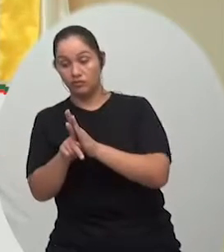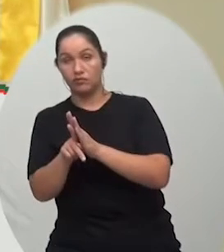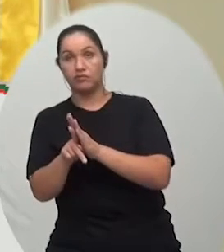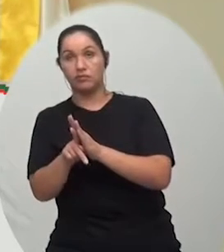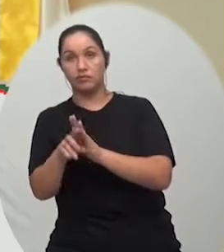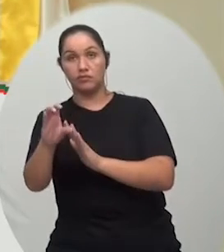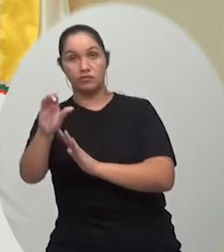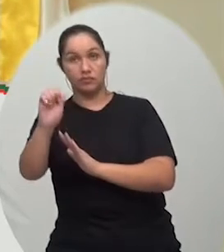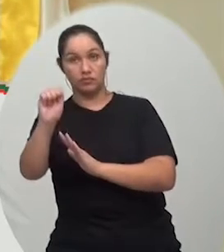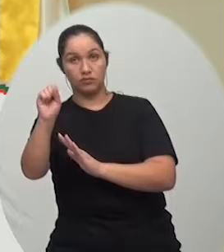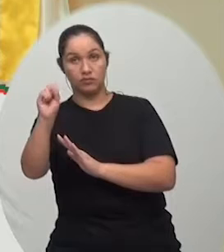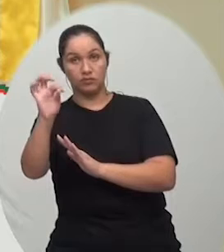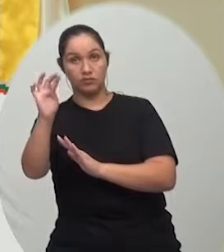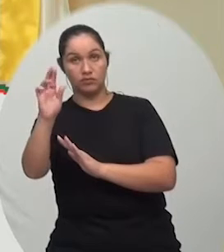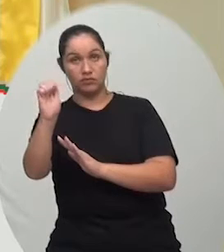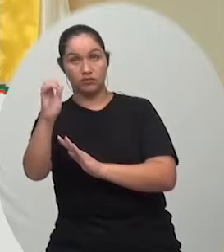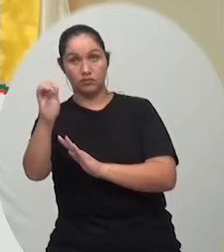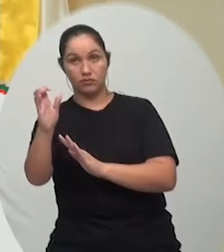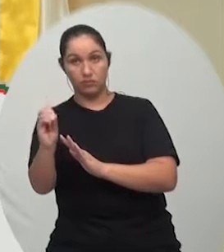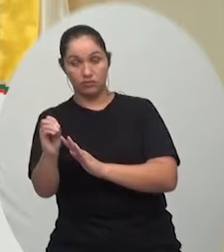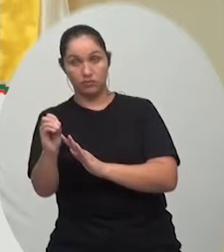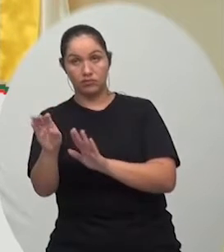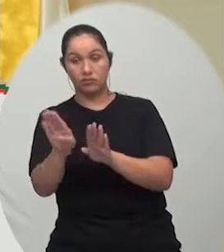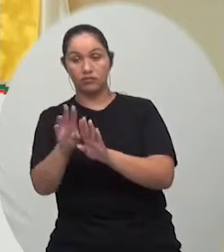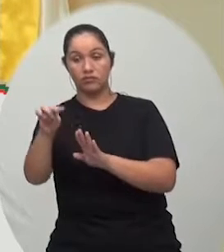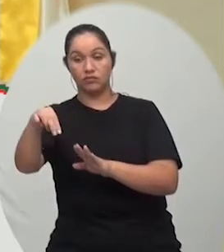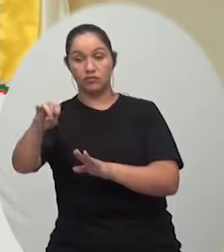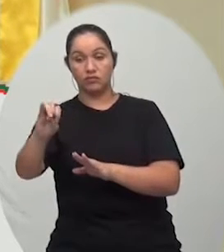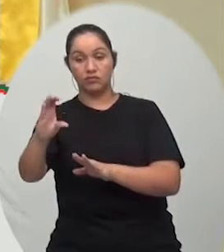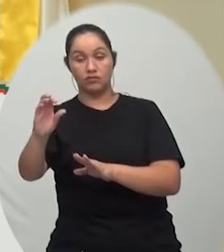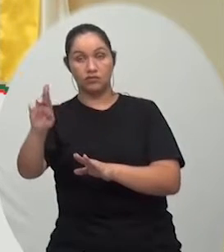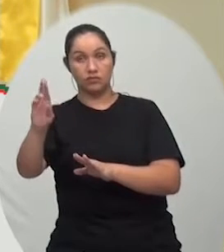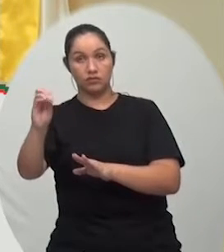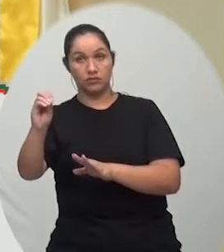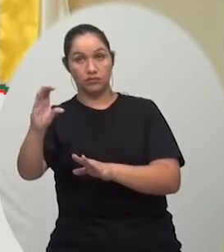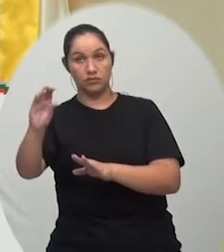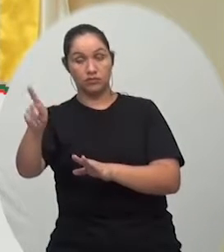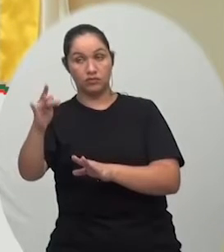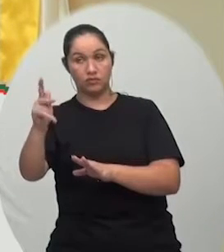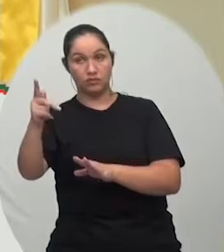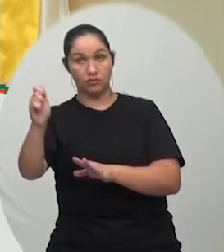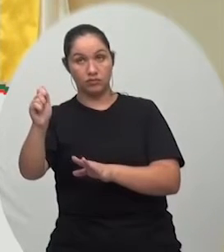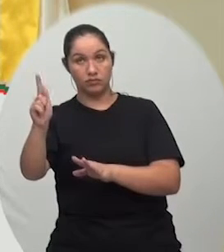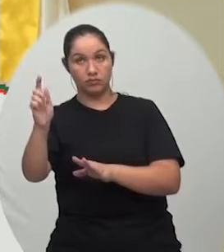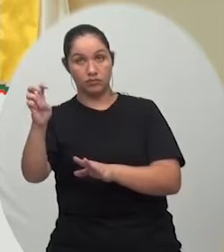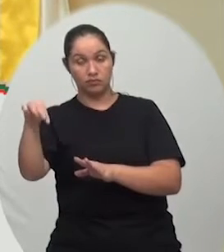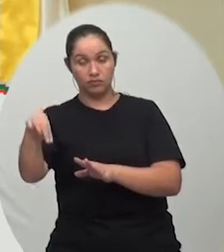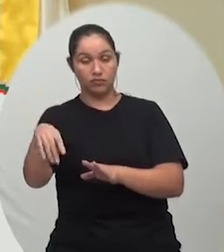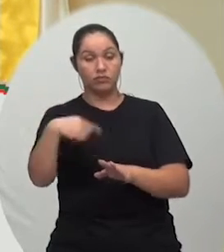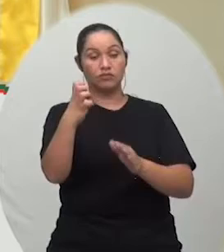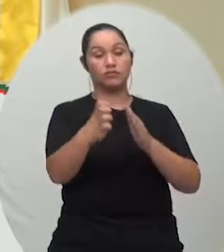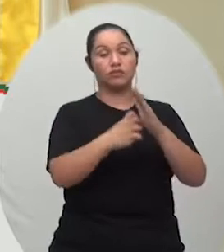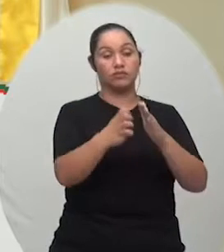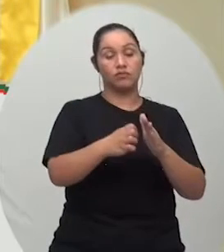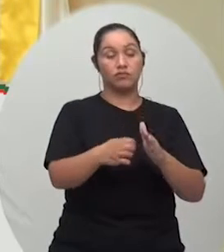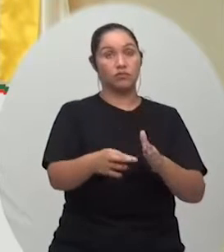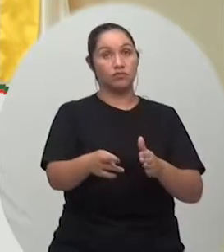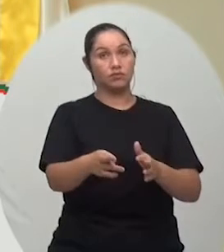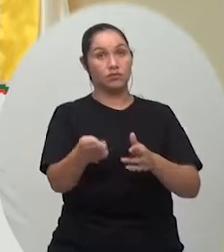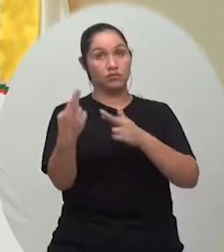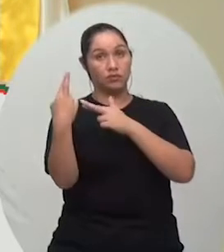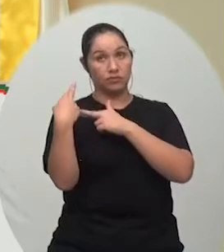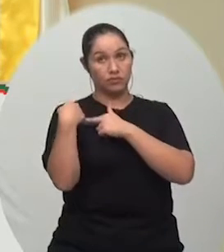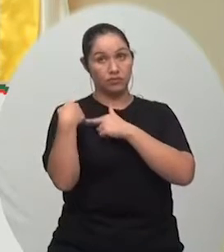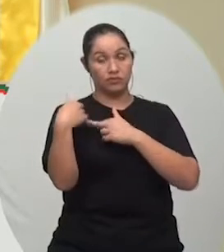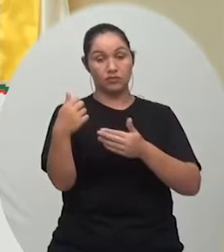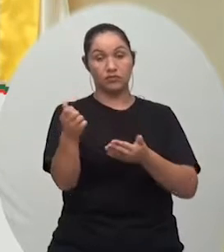microchipagem dos animais de rua, uma empresa que vai ser responsável por toda a medicação necessária para a recuperação do